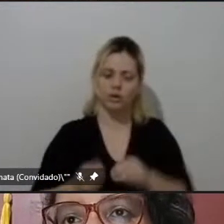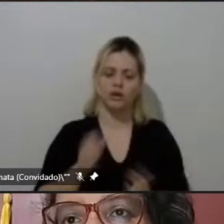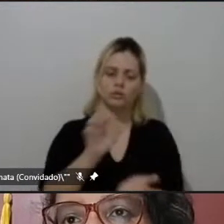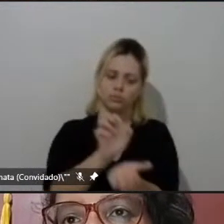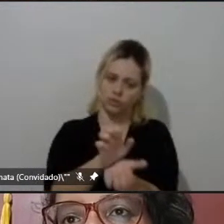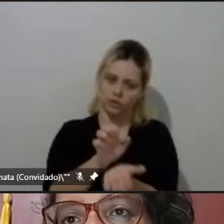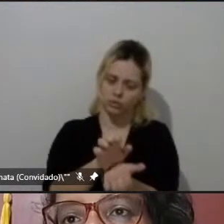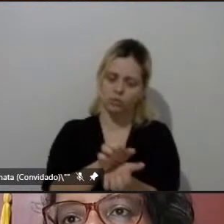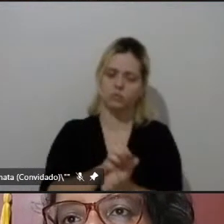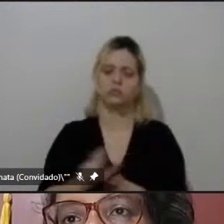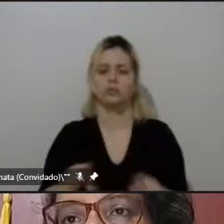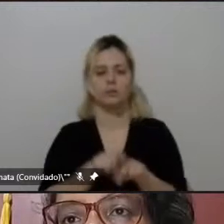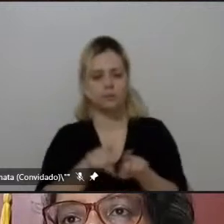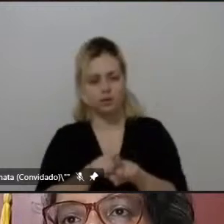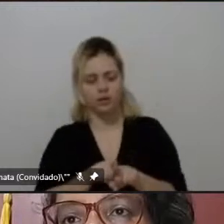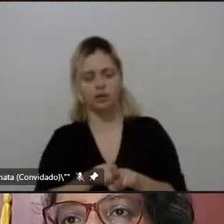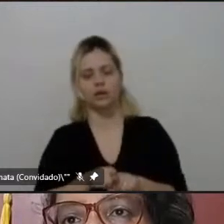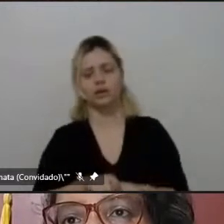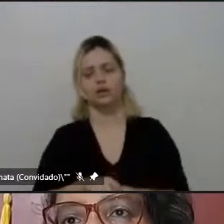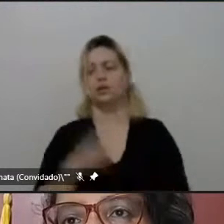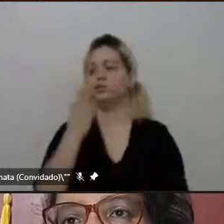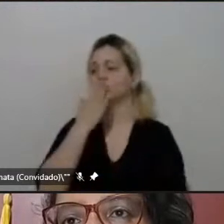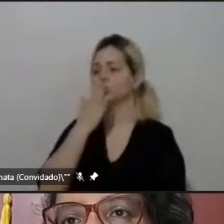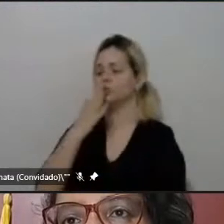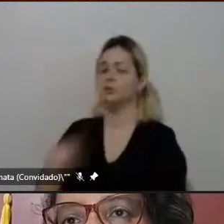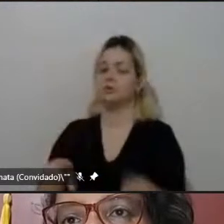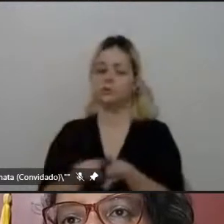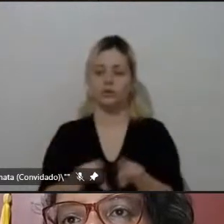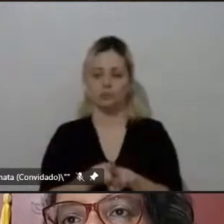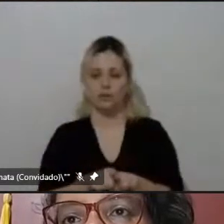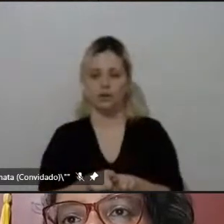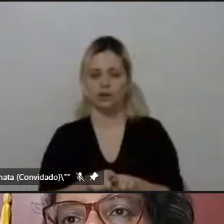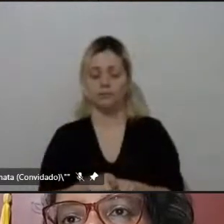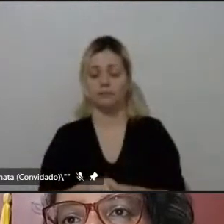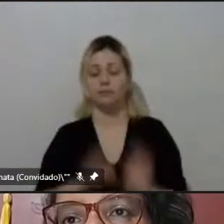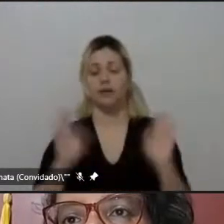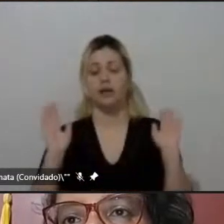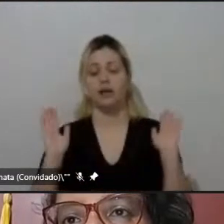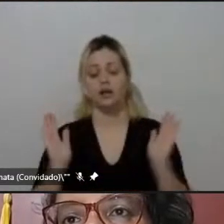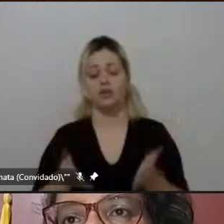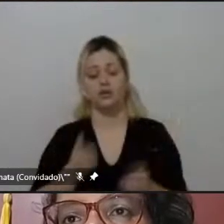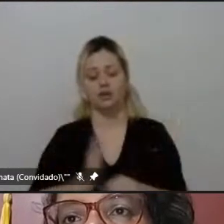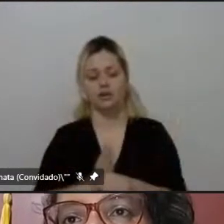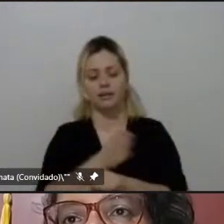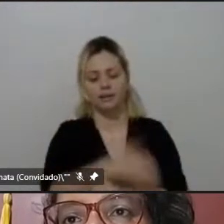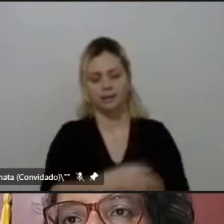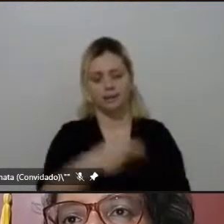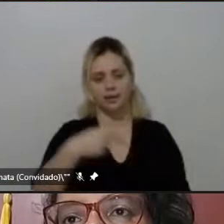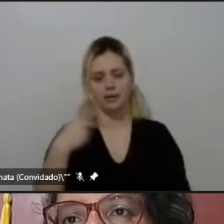quilombolas, né, dos indígenas, que depois já entra um pouco na parte da Patrícia, né,